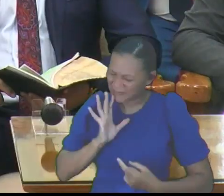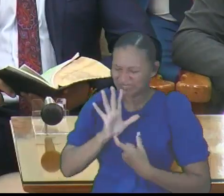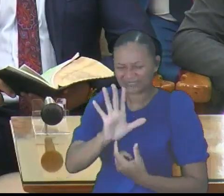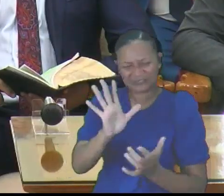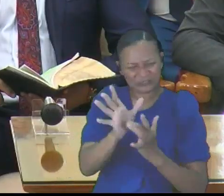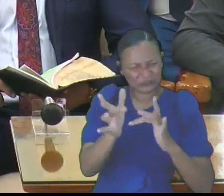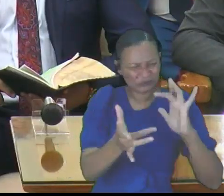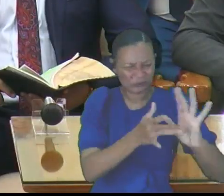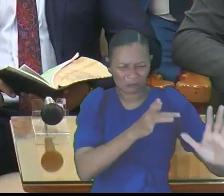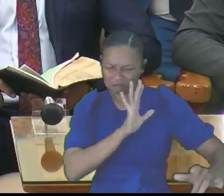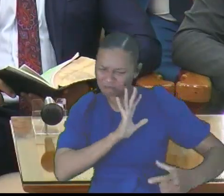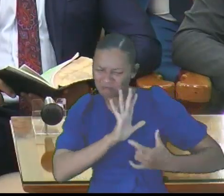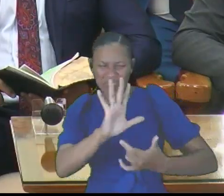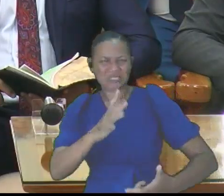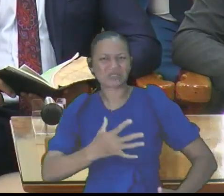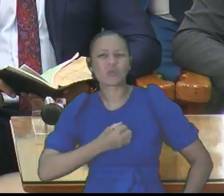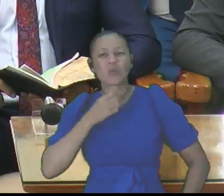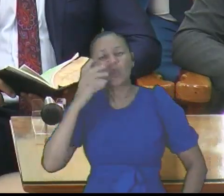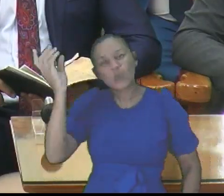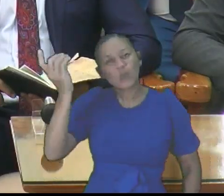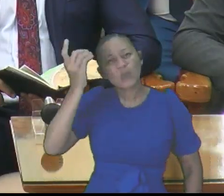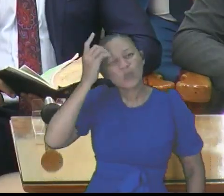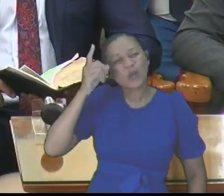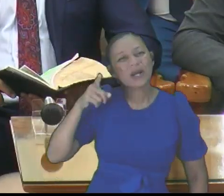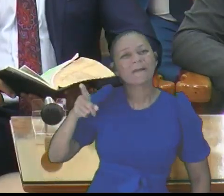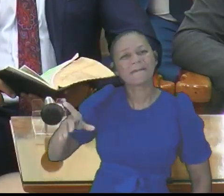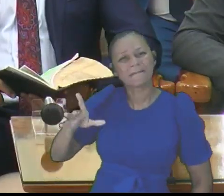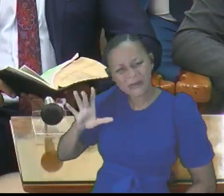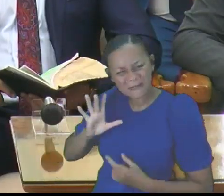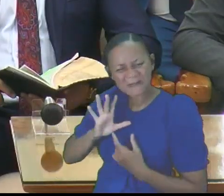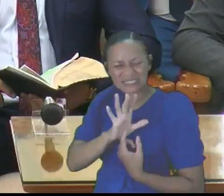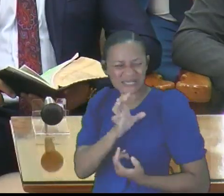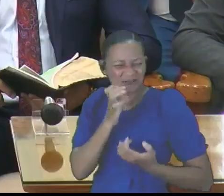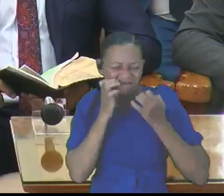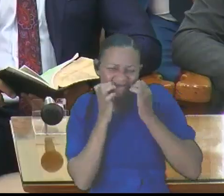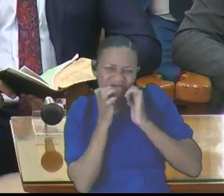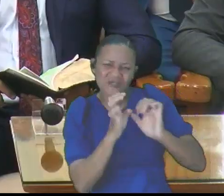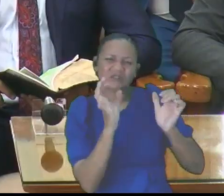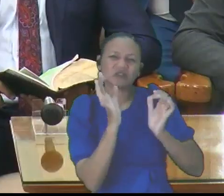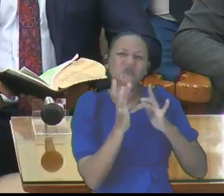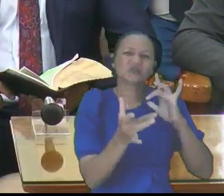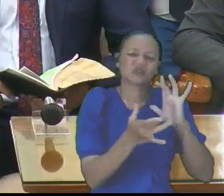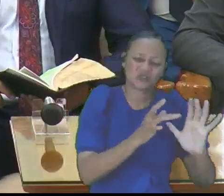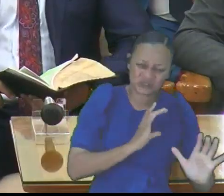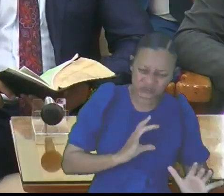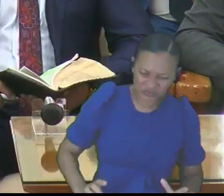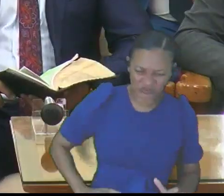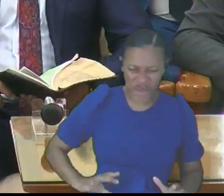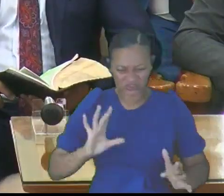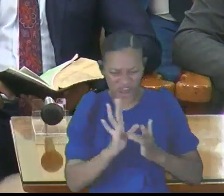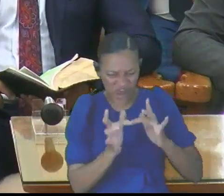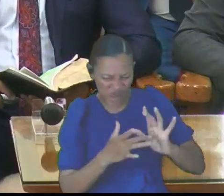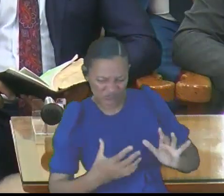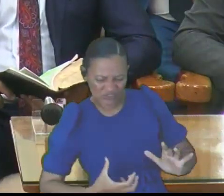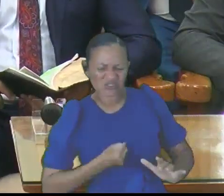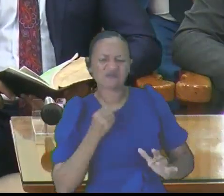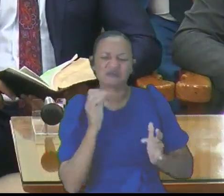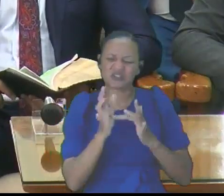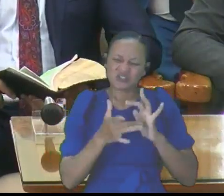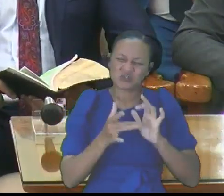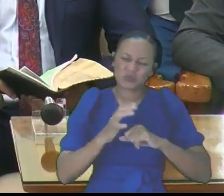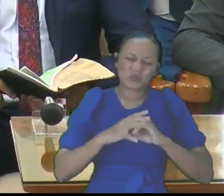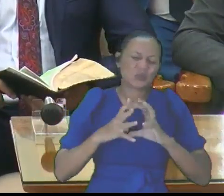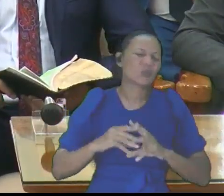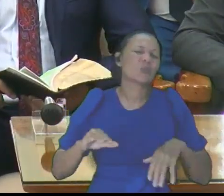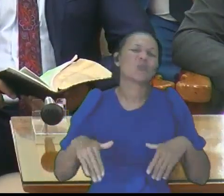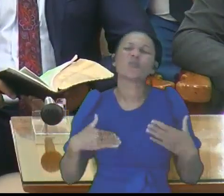ele apresenta a salvação. Esse homem, qual é o dom desse homem? Esse homem que apresenta o evangelho, apresenta Cristo. Jesus salva, Jesus cura, Jesus batiza. Qual é